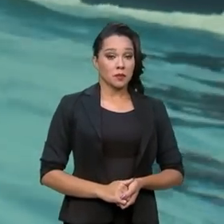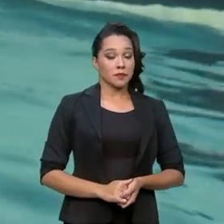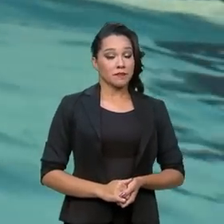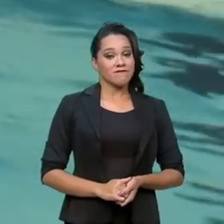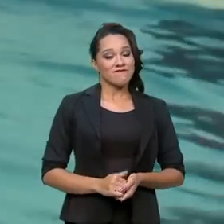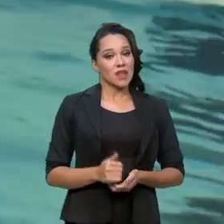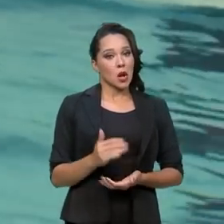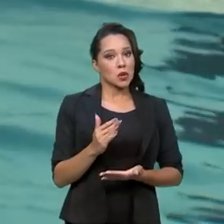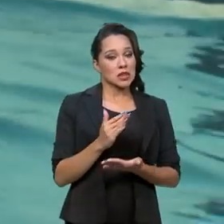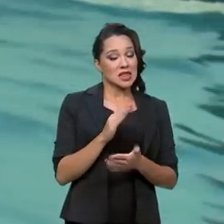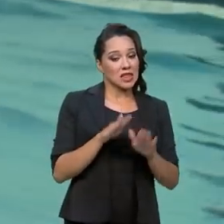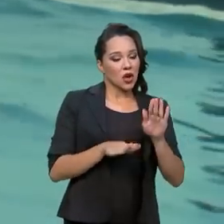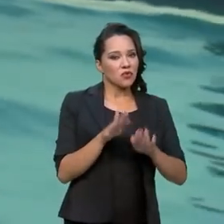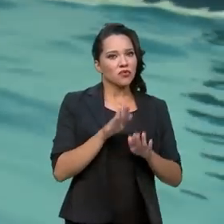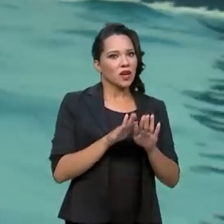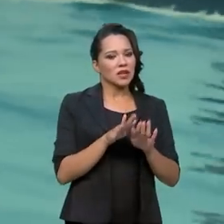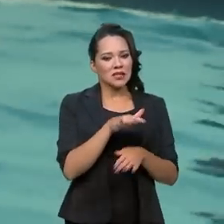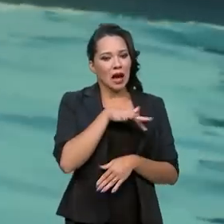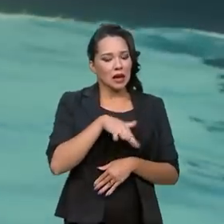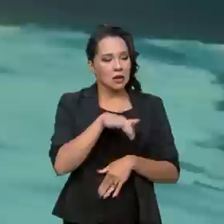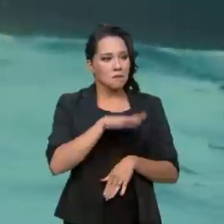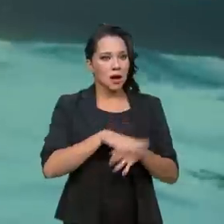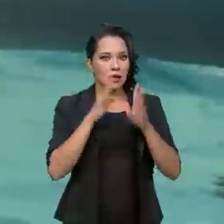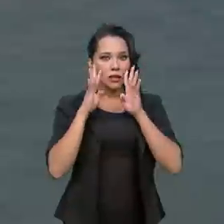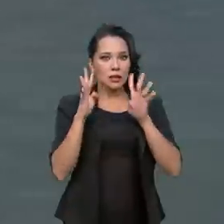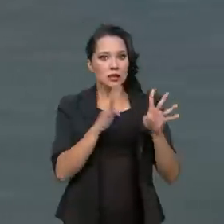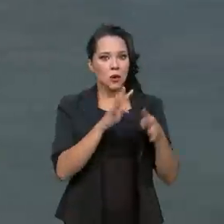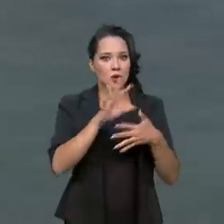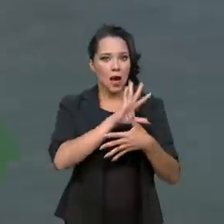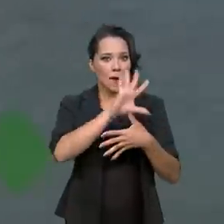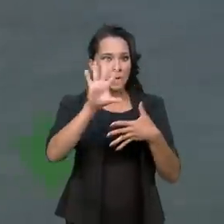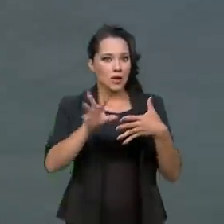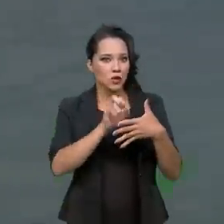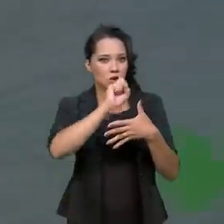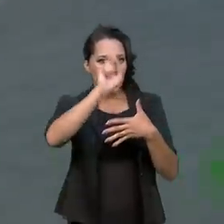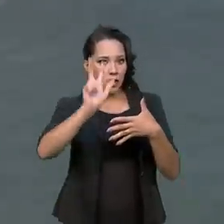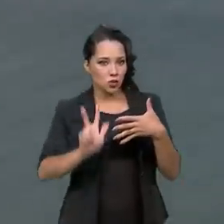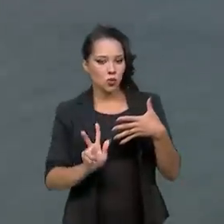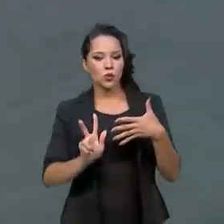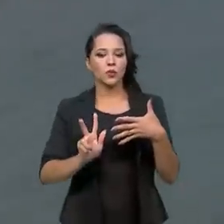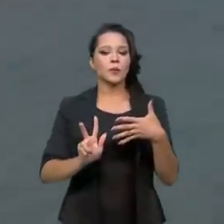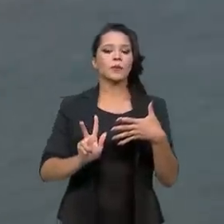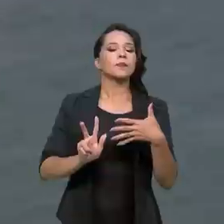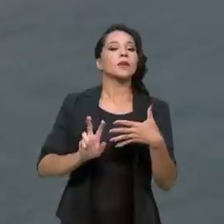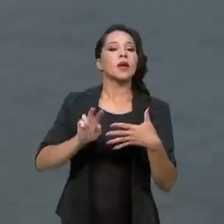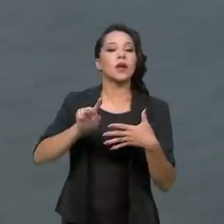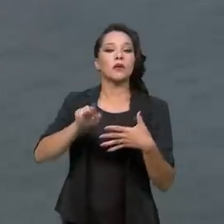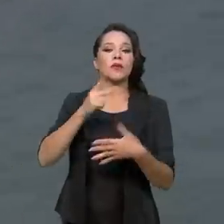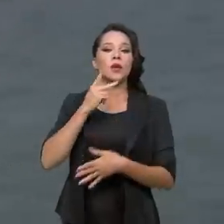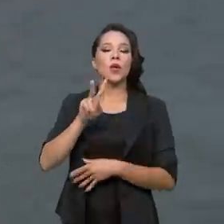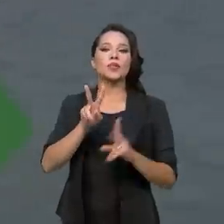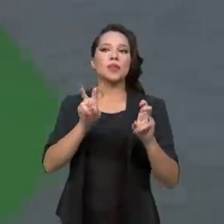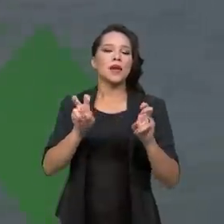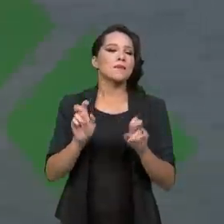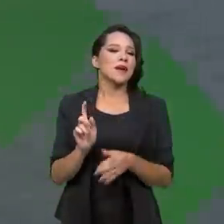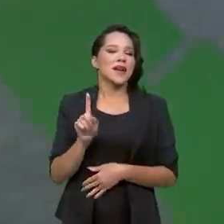Talvez a vertente que chame mais atenção da Amazônia Azul seja, como o senhor bem disse, a